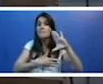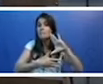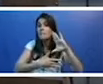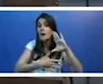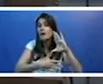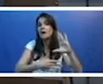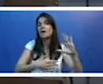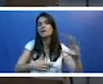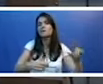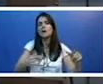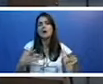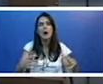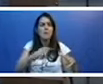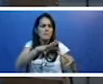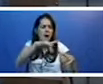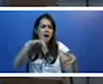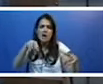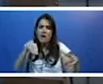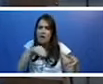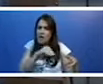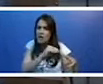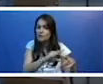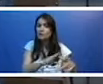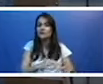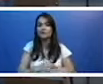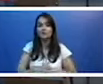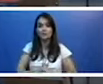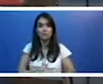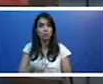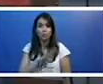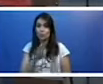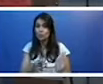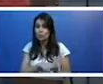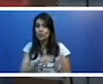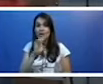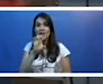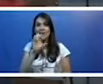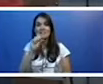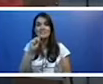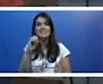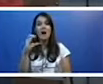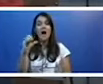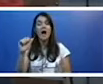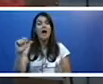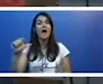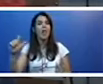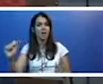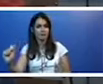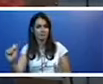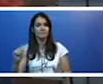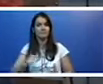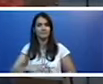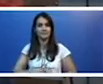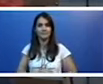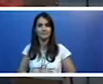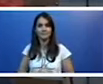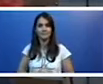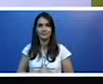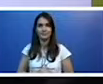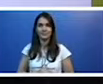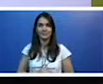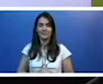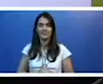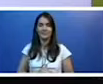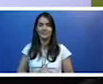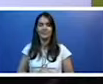Maquetes geralmente são em escala, ok? E aqui, pessoal, bom, nós temos